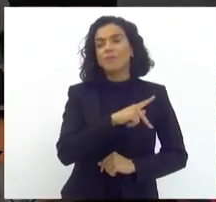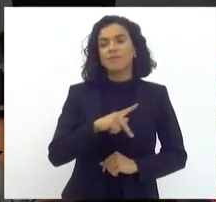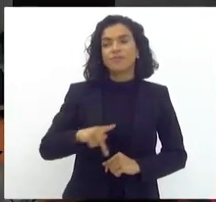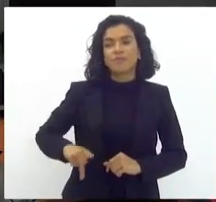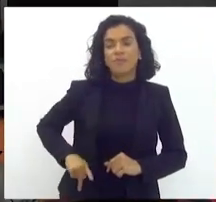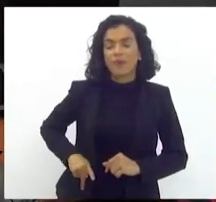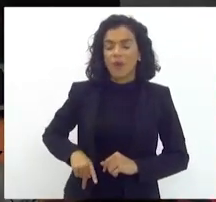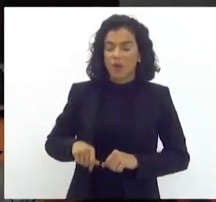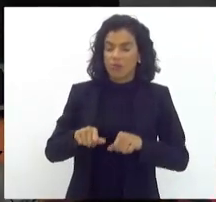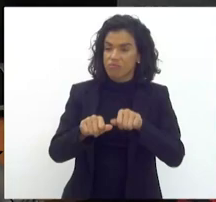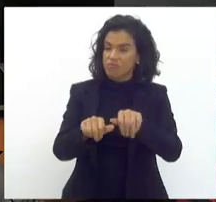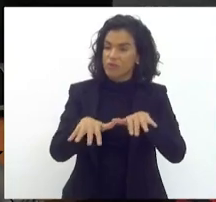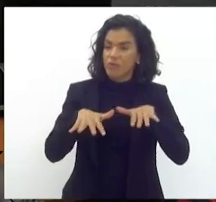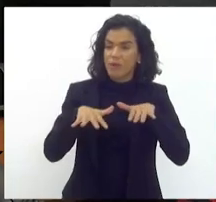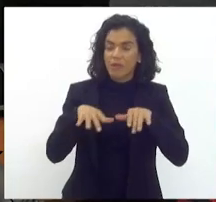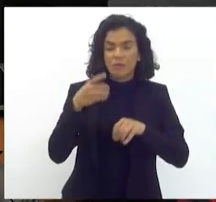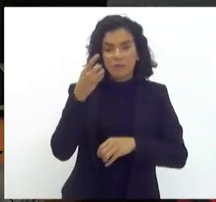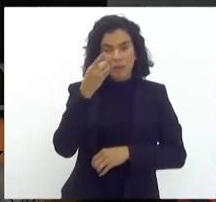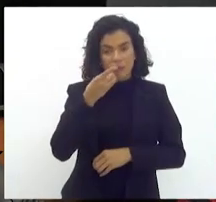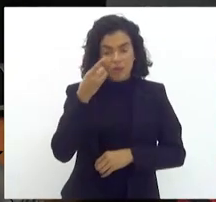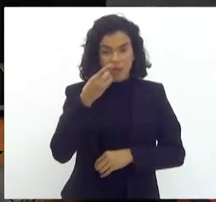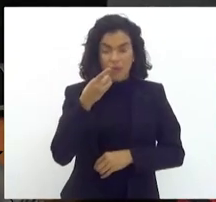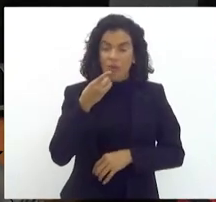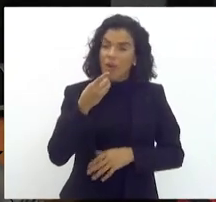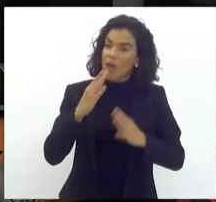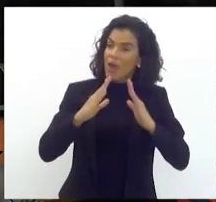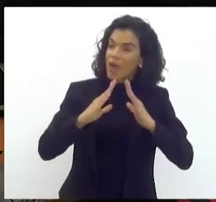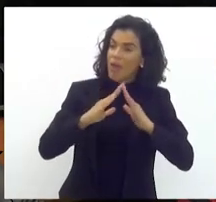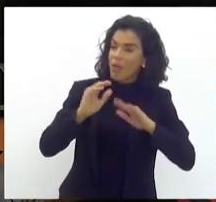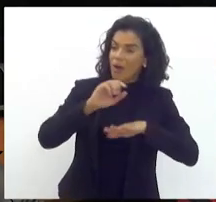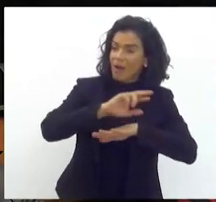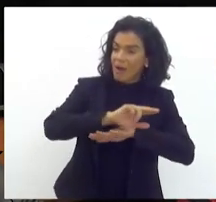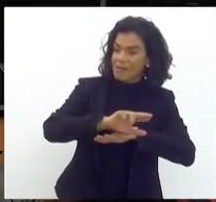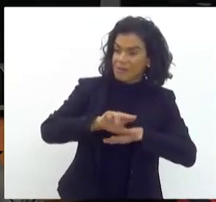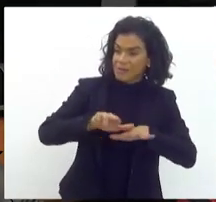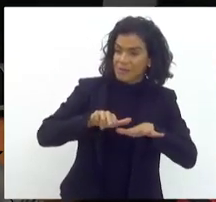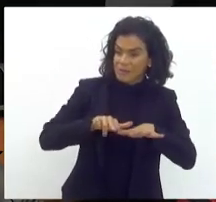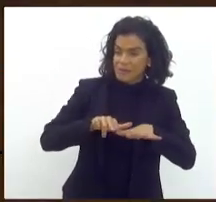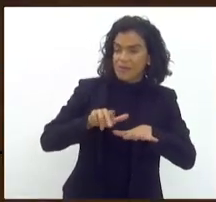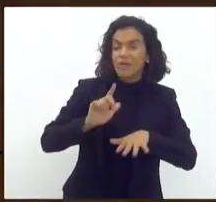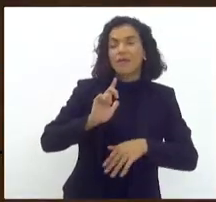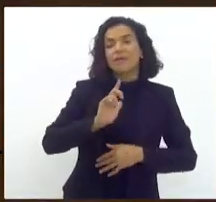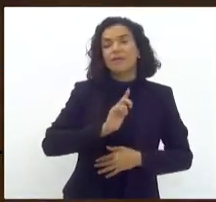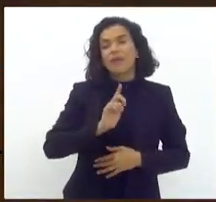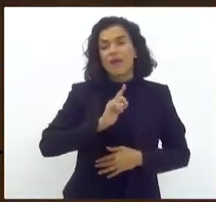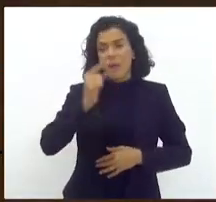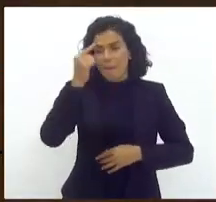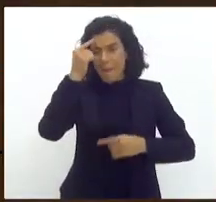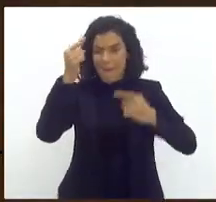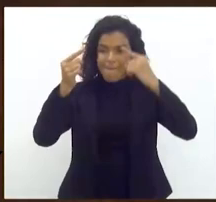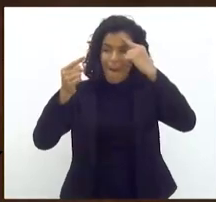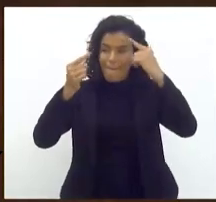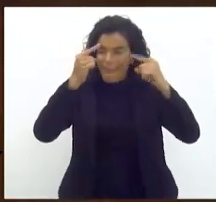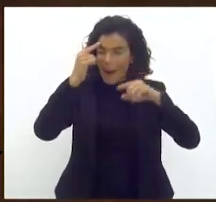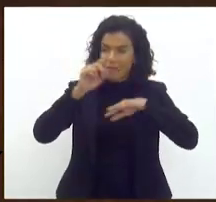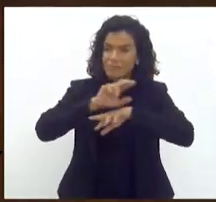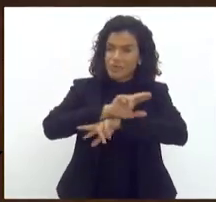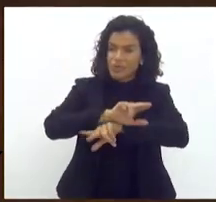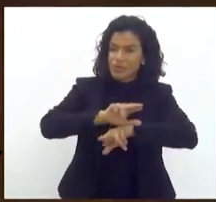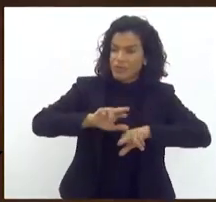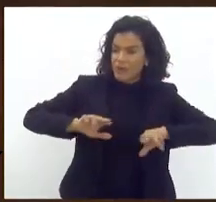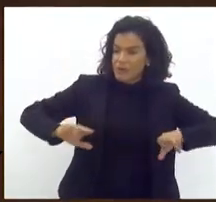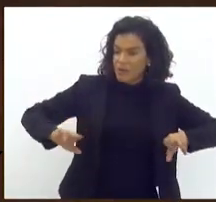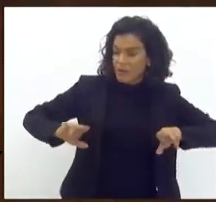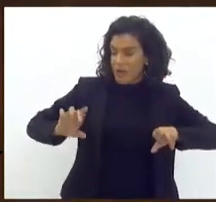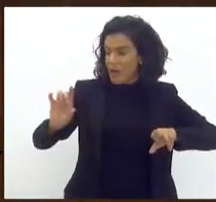O parlamento é uma casa plural haverá sempre é divergências de ideias de opiniões cada